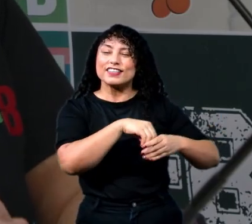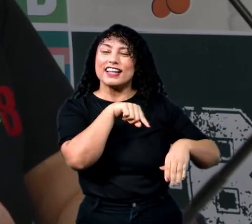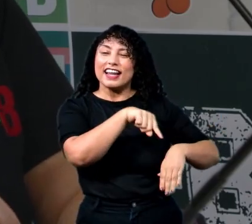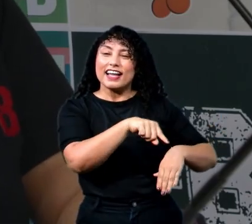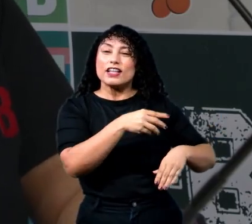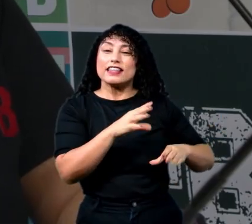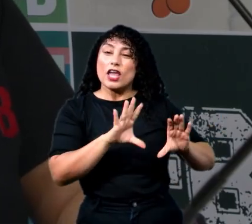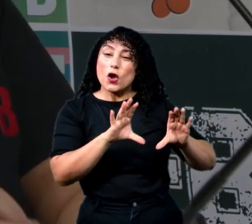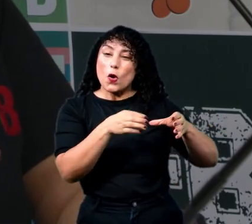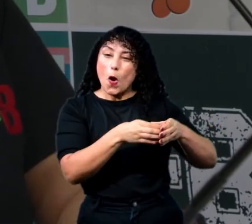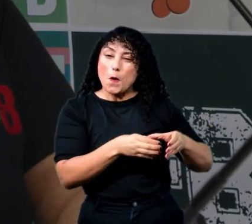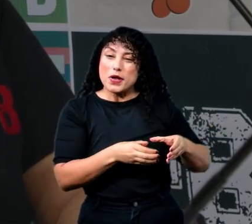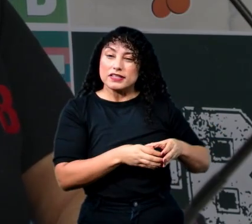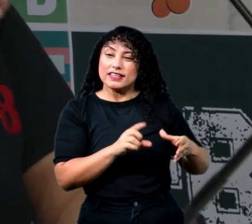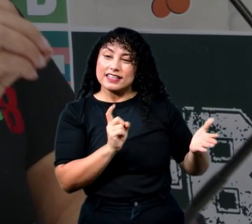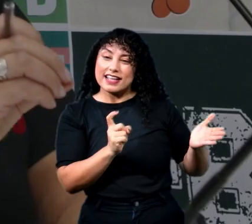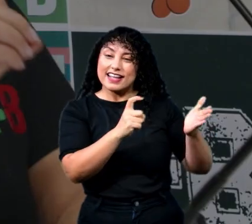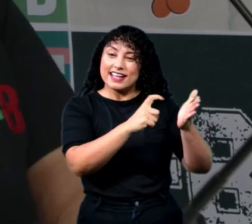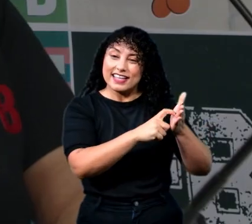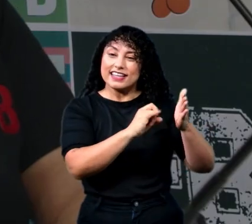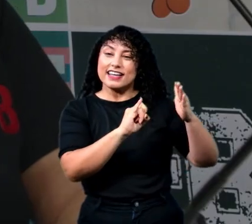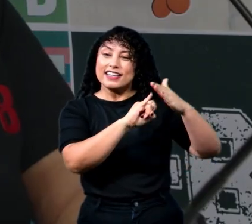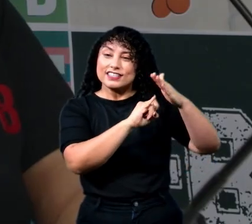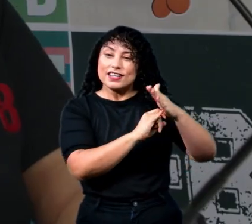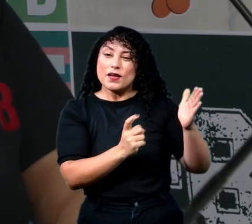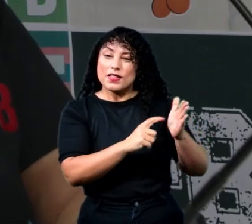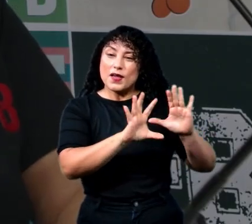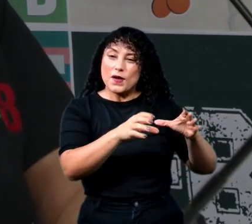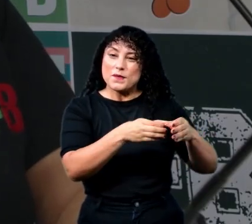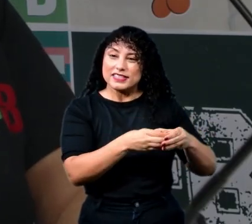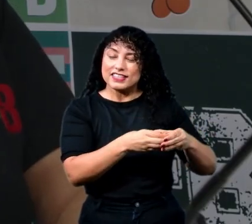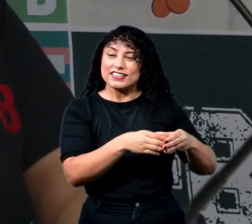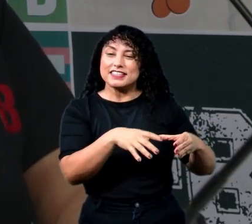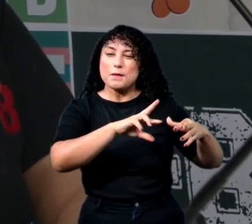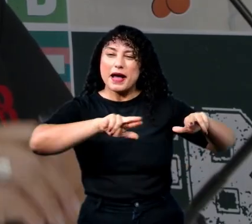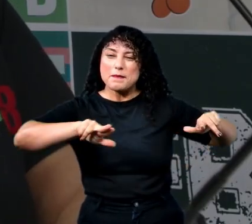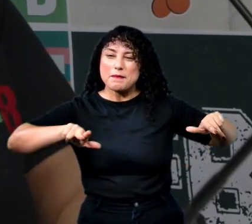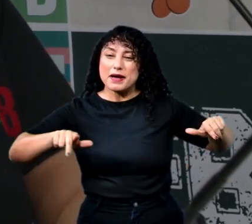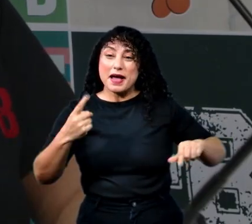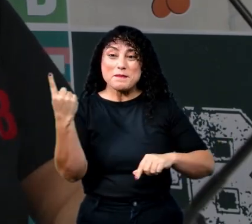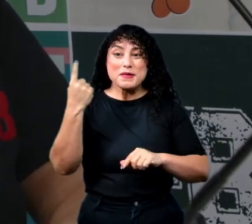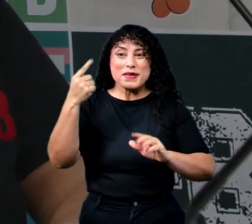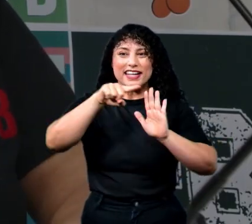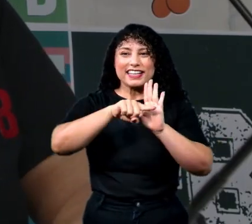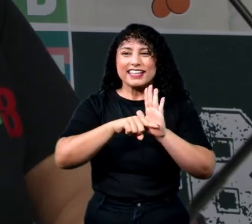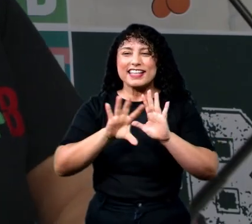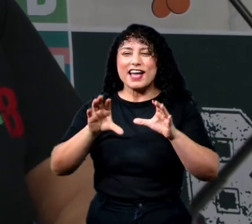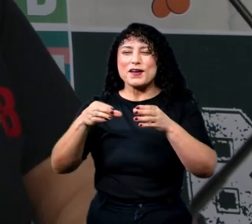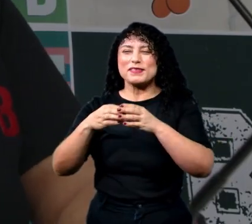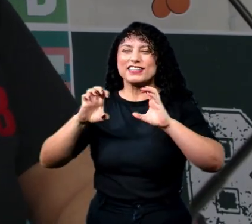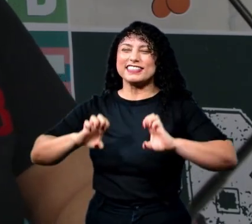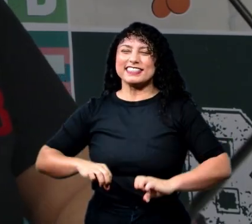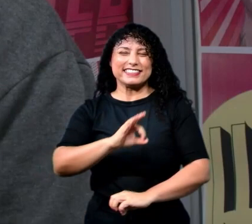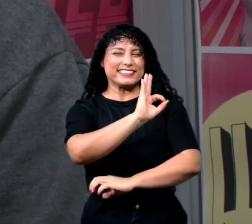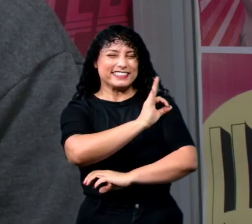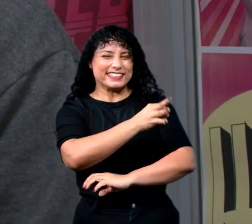tem comissões. Então, clica no institucional, comissões, e aí nas comissões, a primeira lá da lista vai ser a comissão de ética.